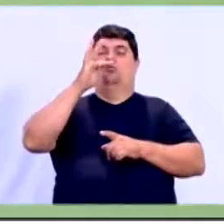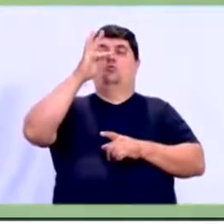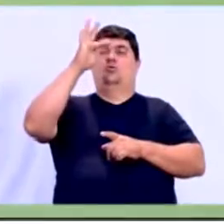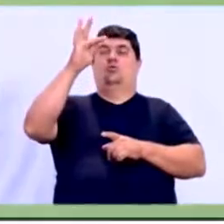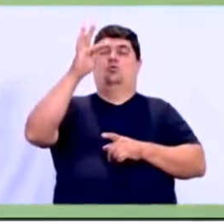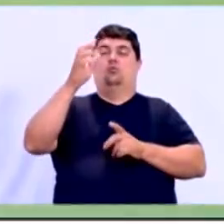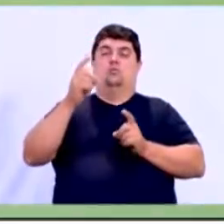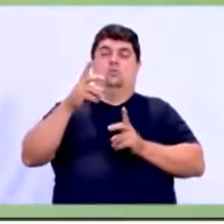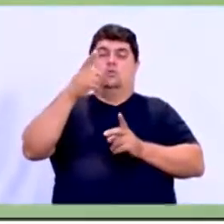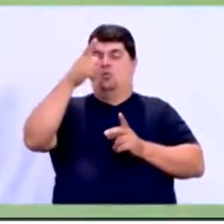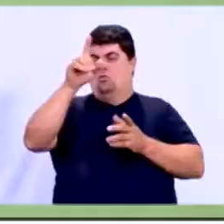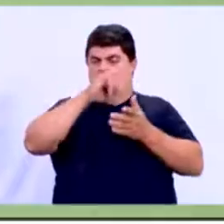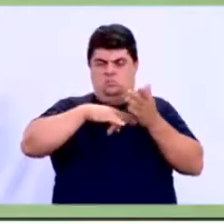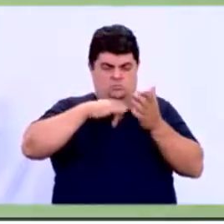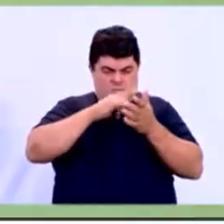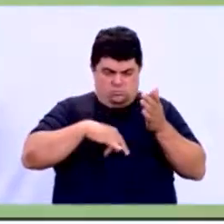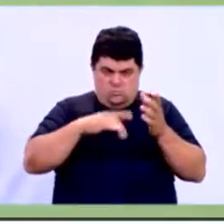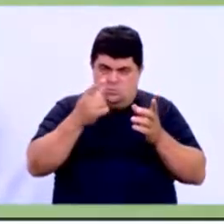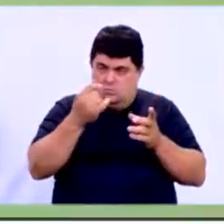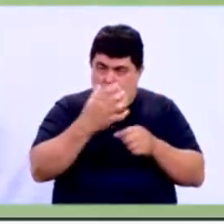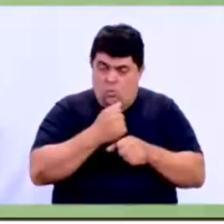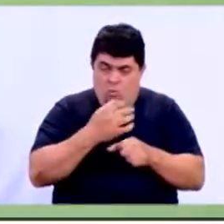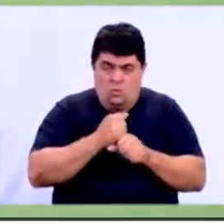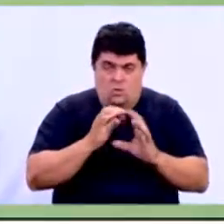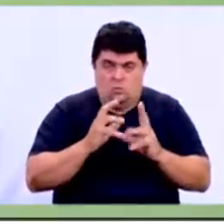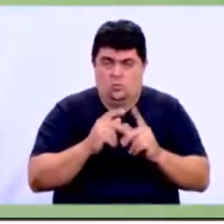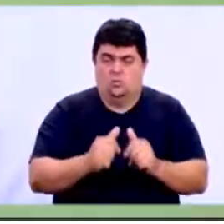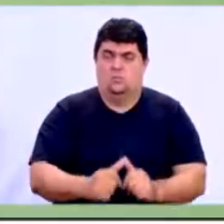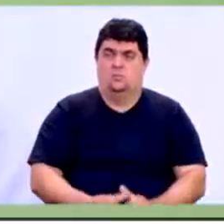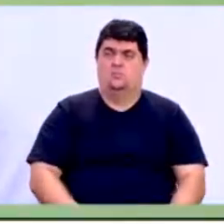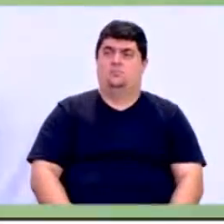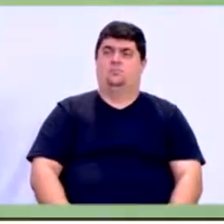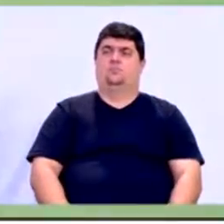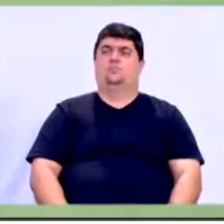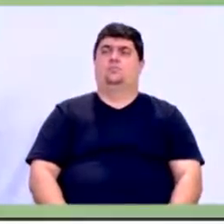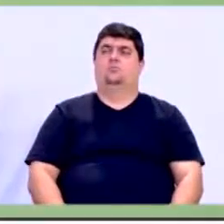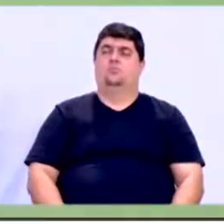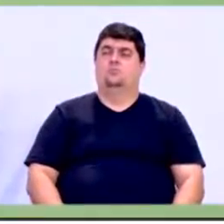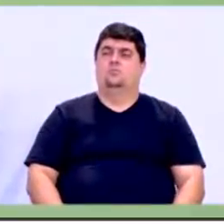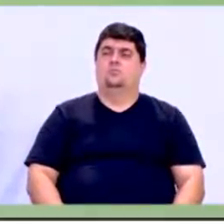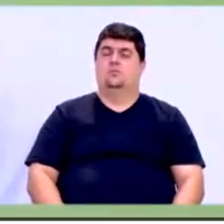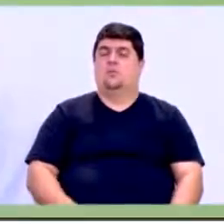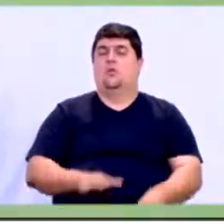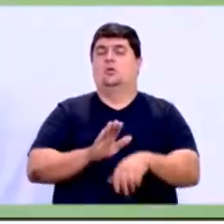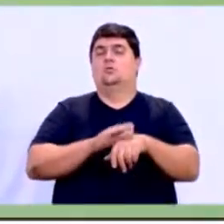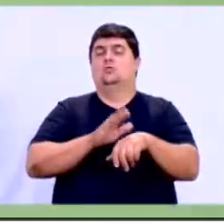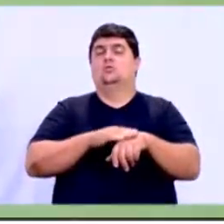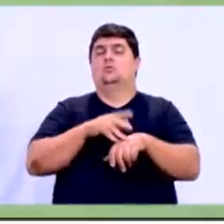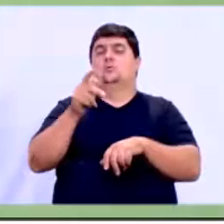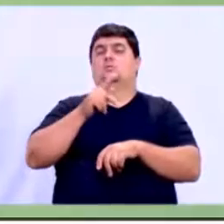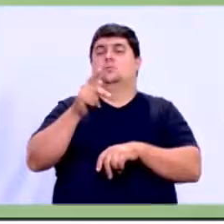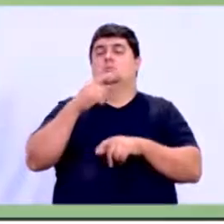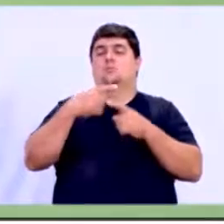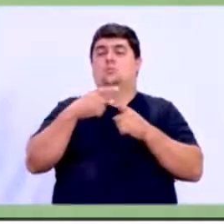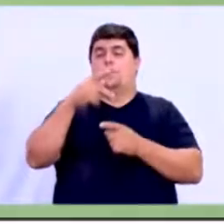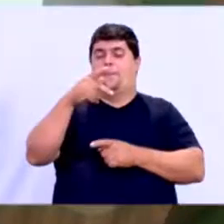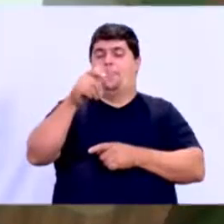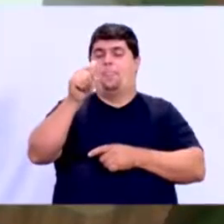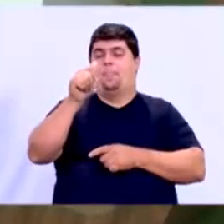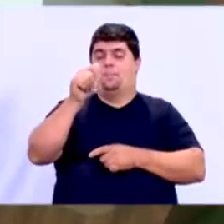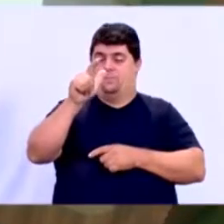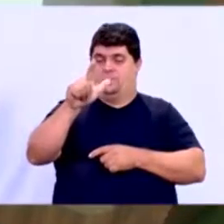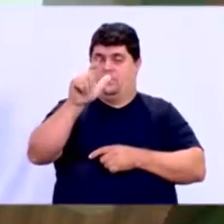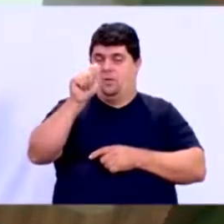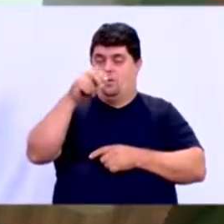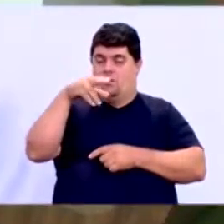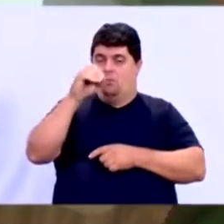outros documentos contábeis. Aqui eu vou chamar então a atenção do professor Gilberto sobre o plano financeiro. Professor,